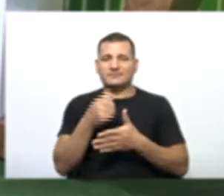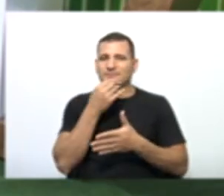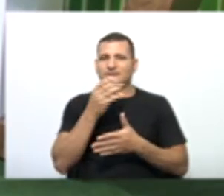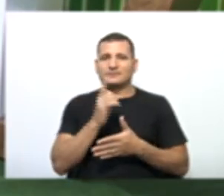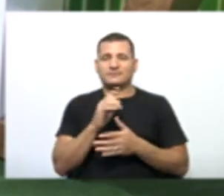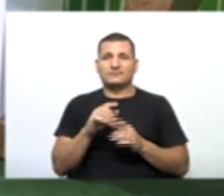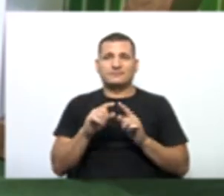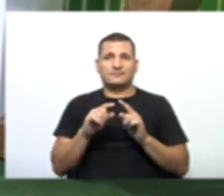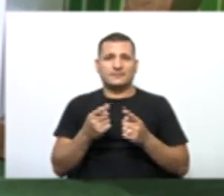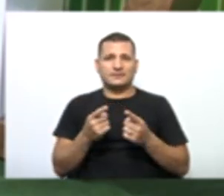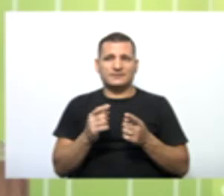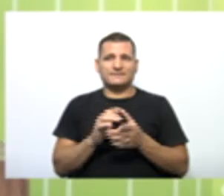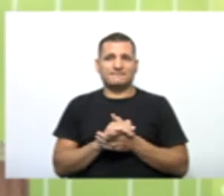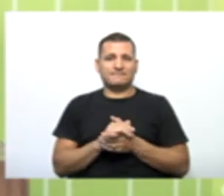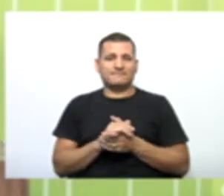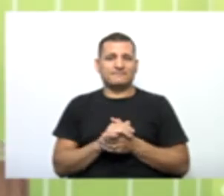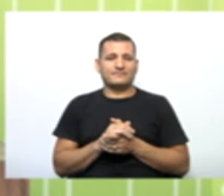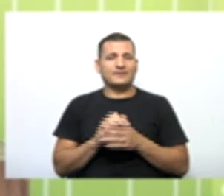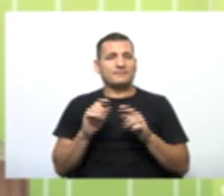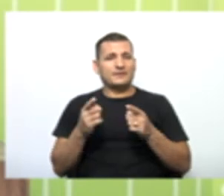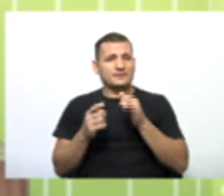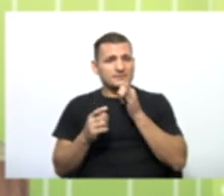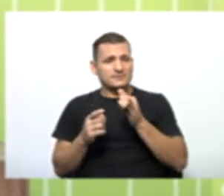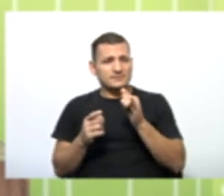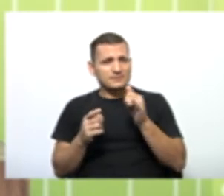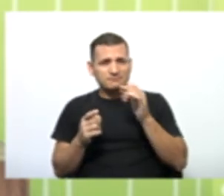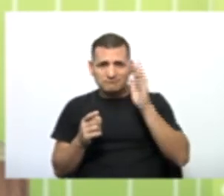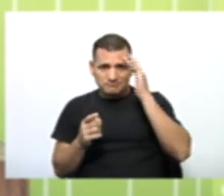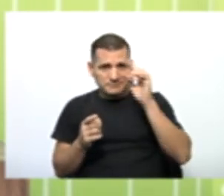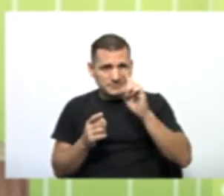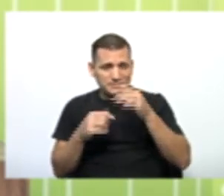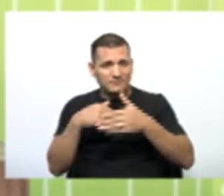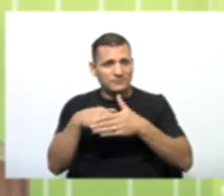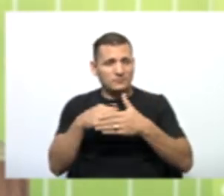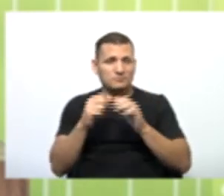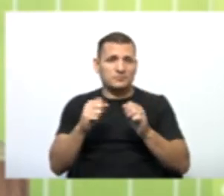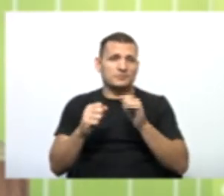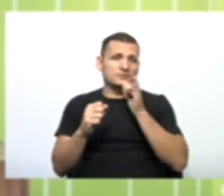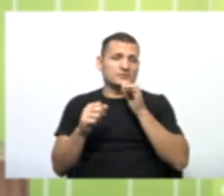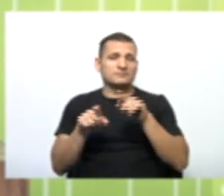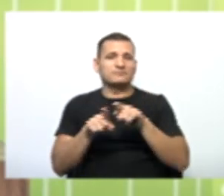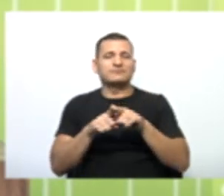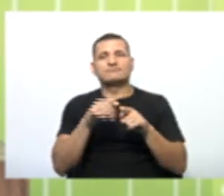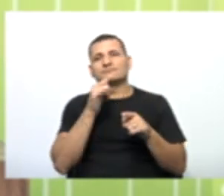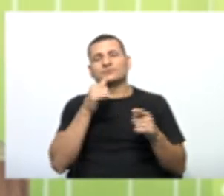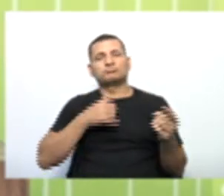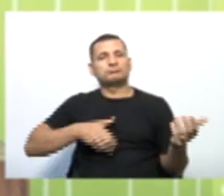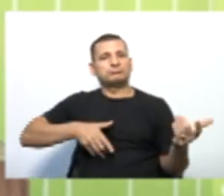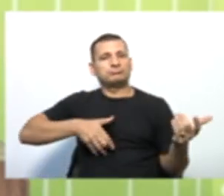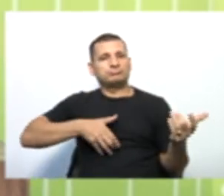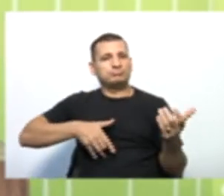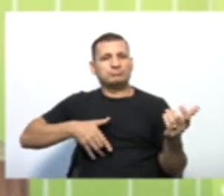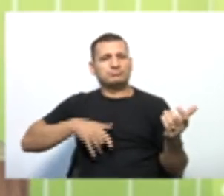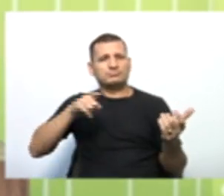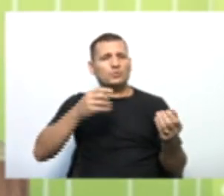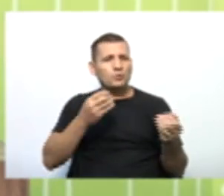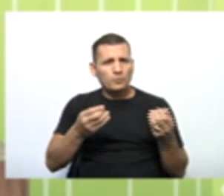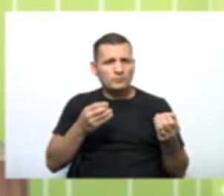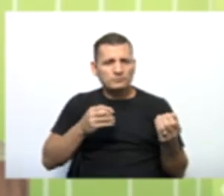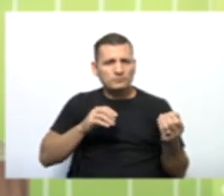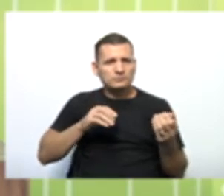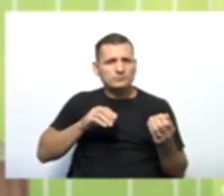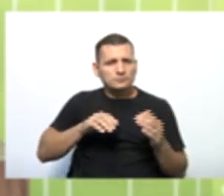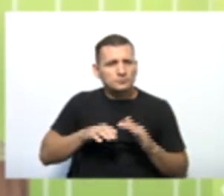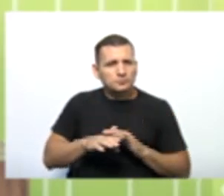pode, se tiver alguém que não entende de futebol, a gente pode dar um exemplo também para tocar violão. Você pratica, você